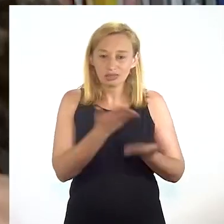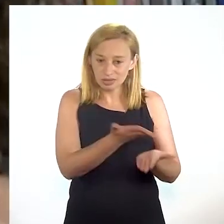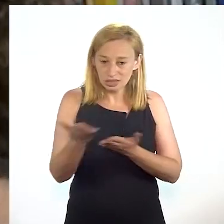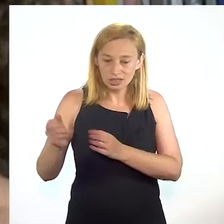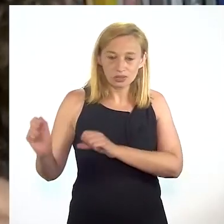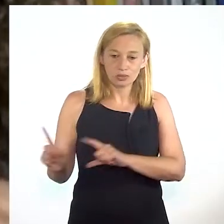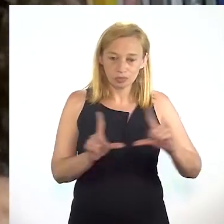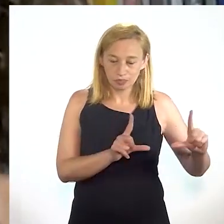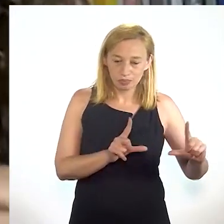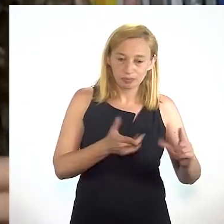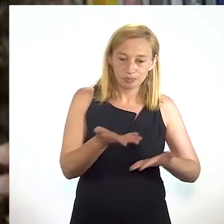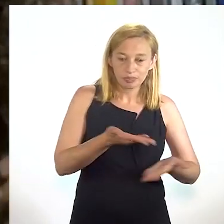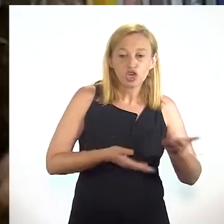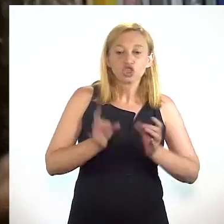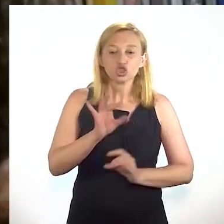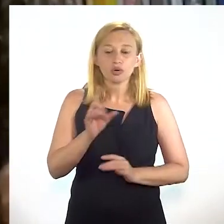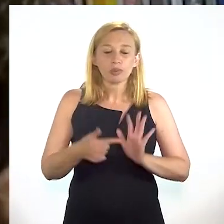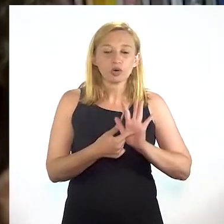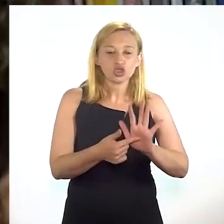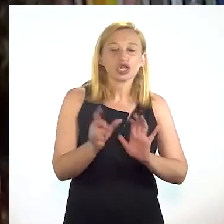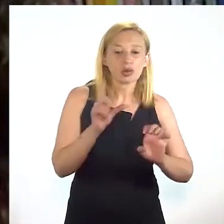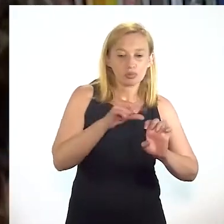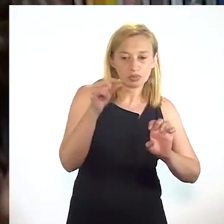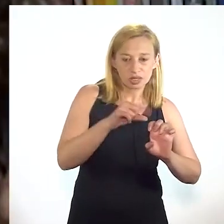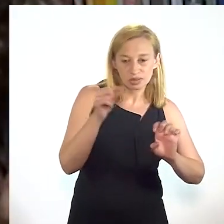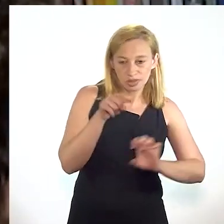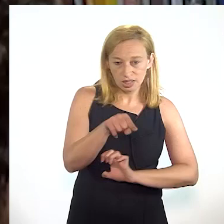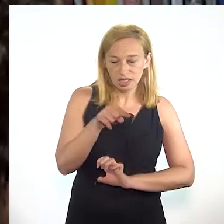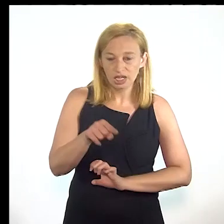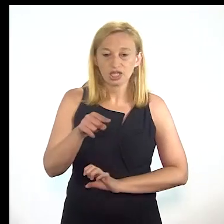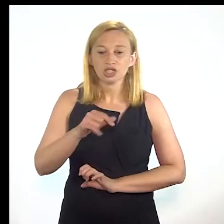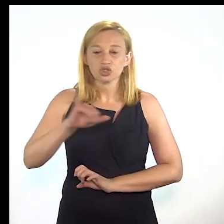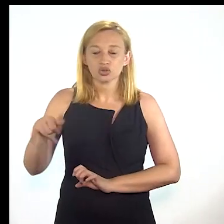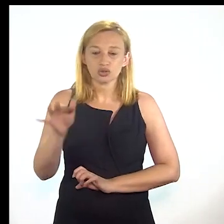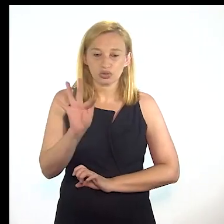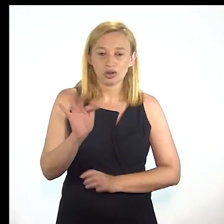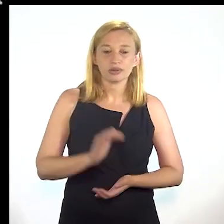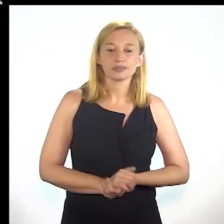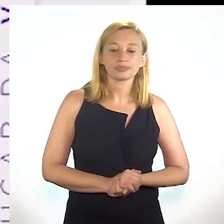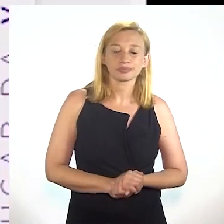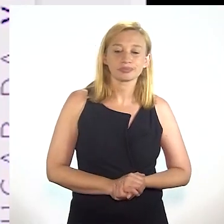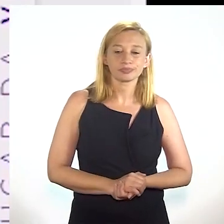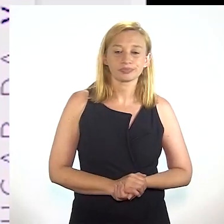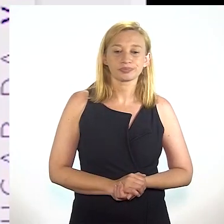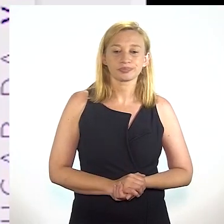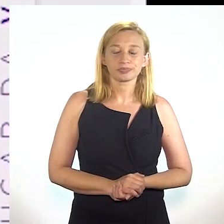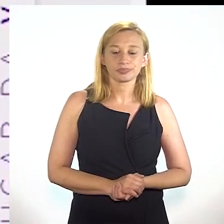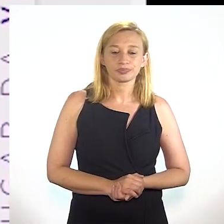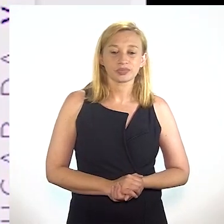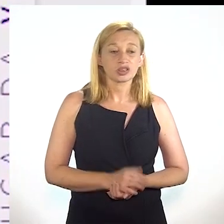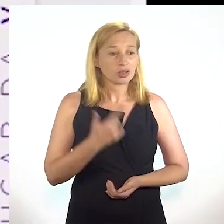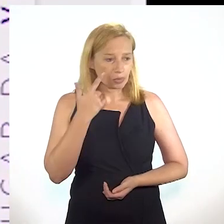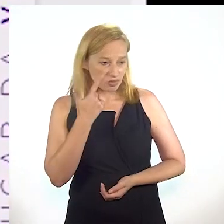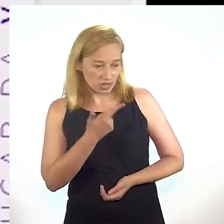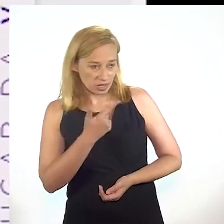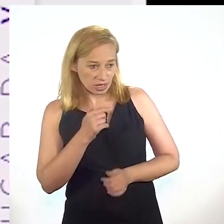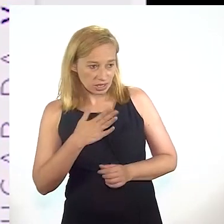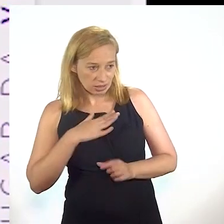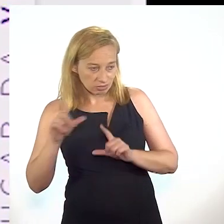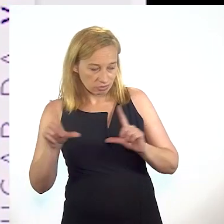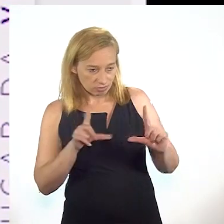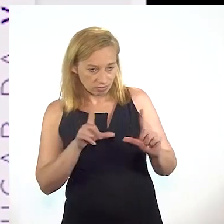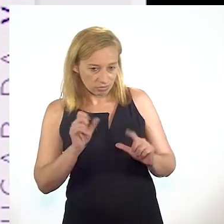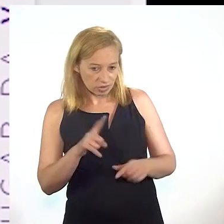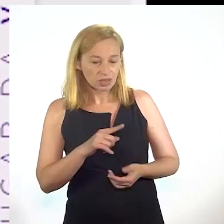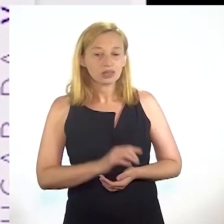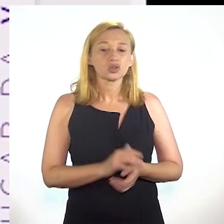eu queria apresentar aqui, compartilhar a tela com vocês, só para mostrar um pouquinho do empreendimento aqui em Juiz de Fora. Acho que já está dando